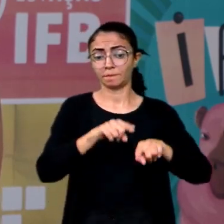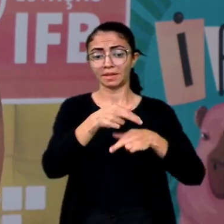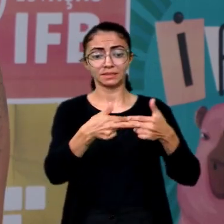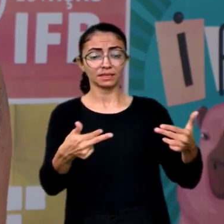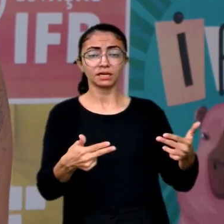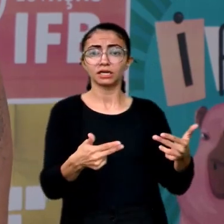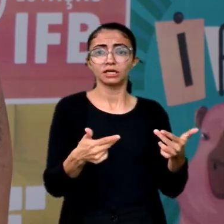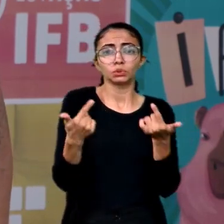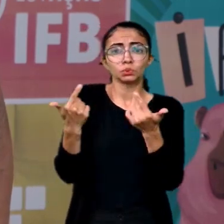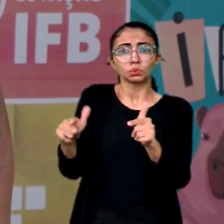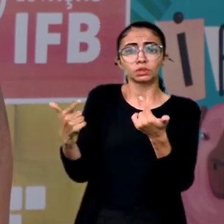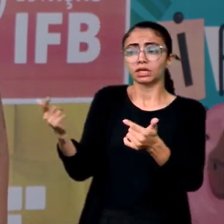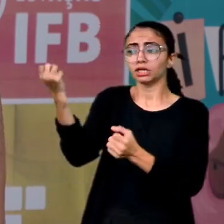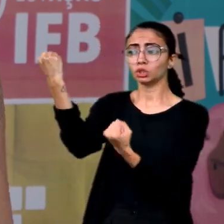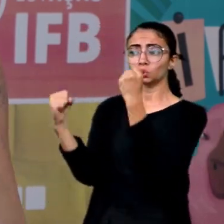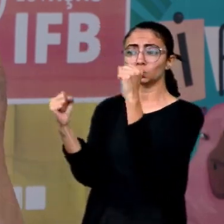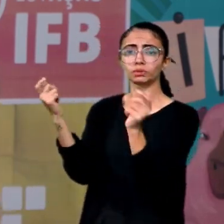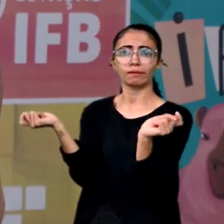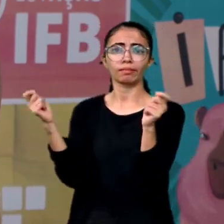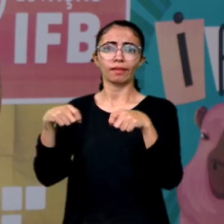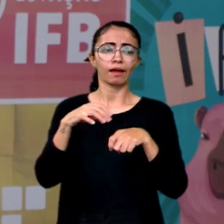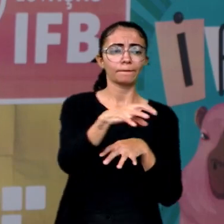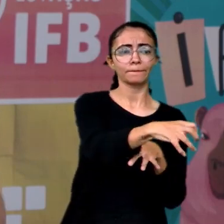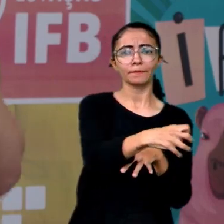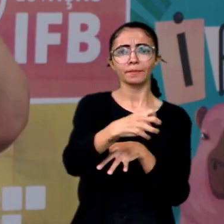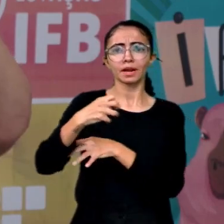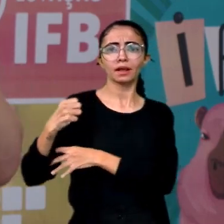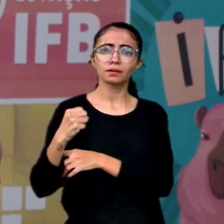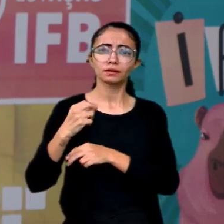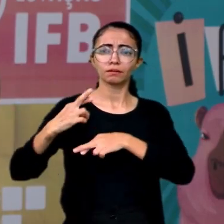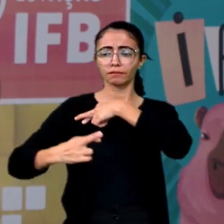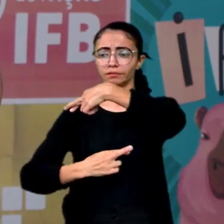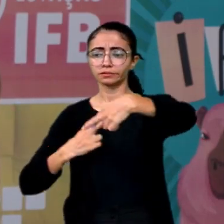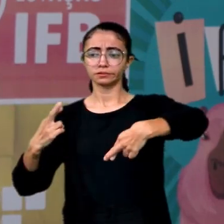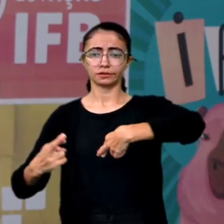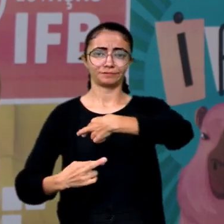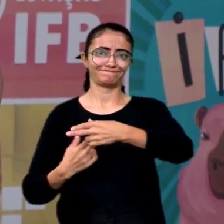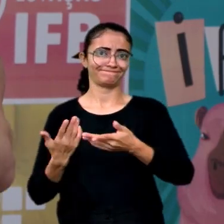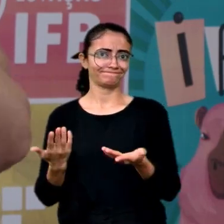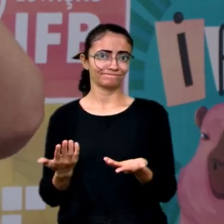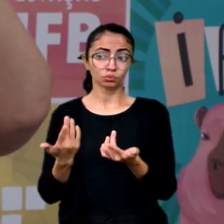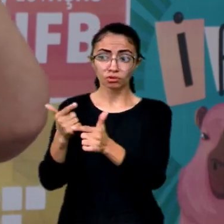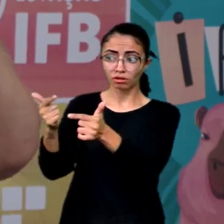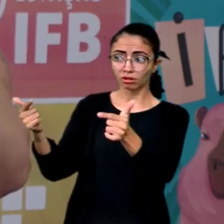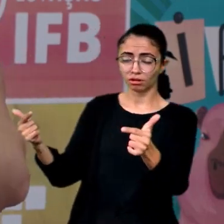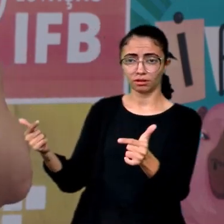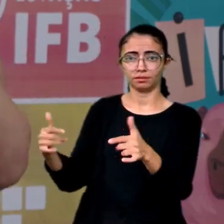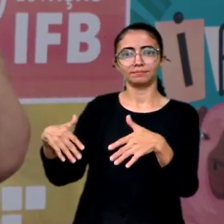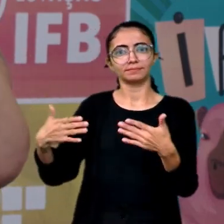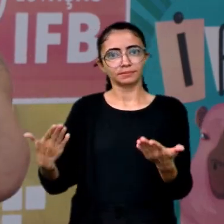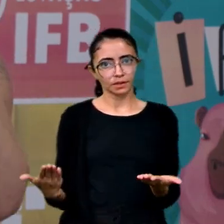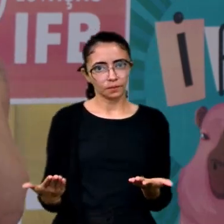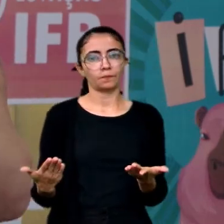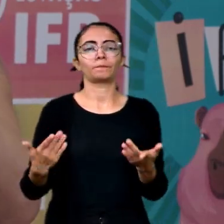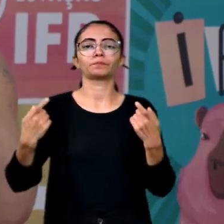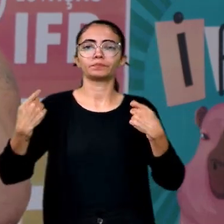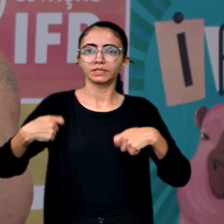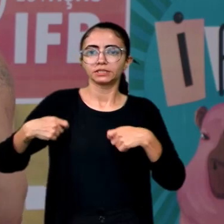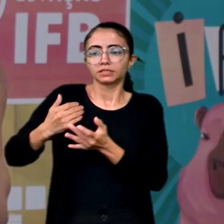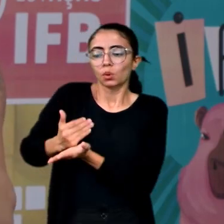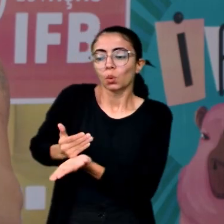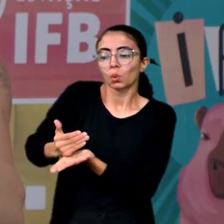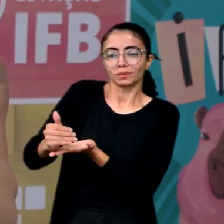indústria para reciclar ele. Então, o repensar começa na indústria. De repensar e de colocar